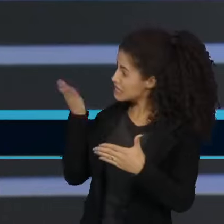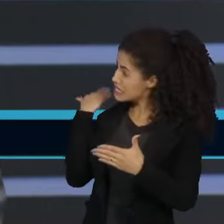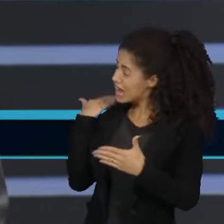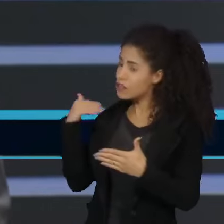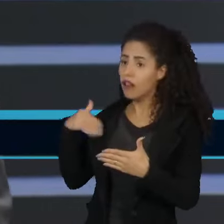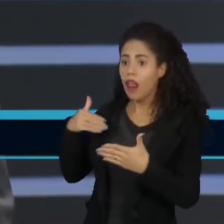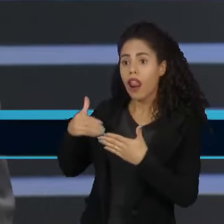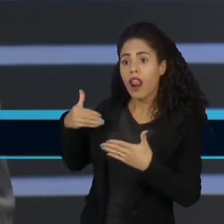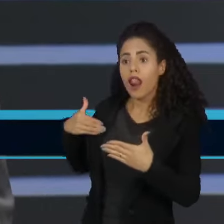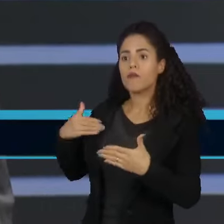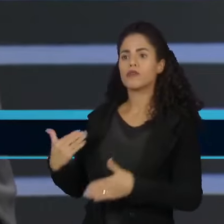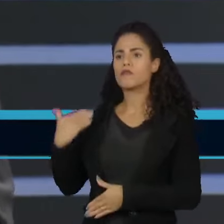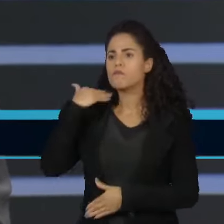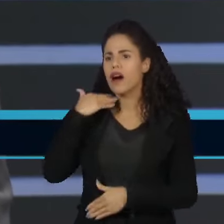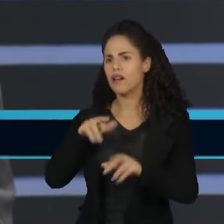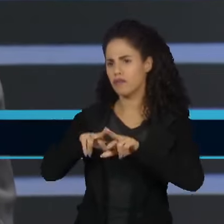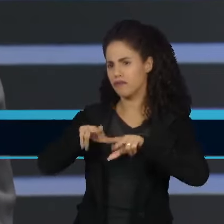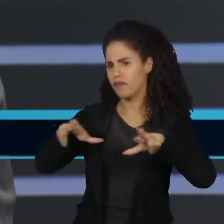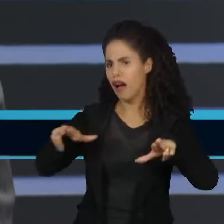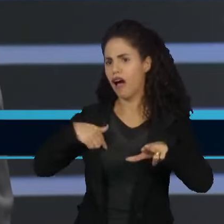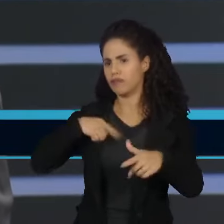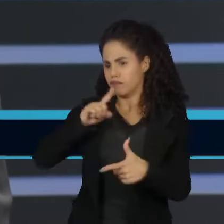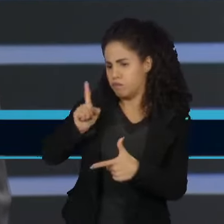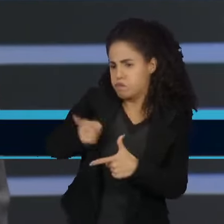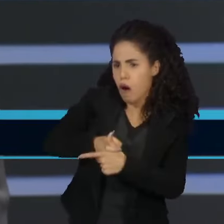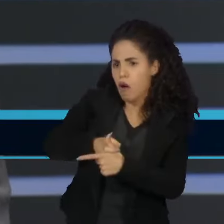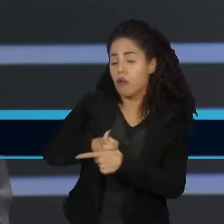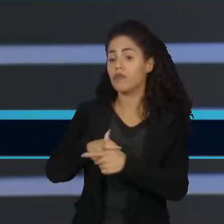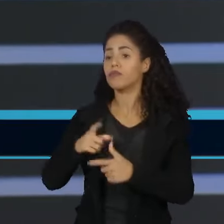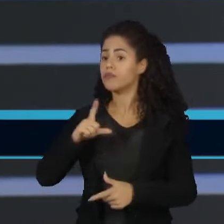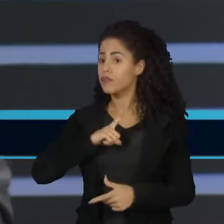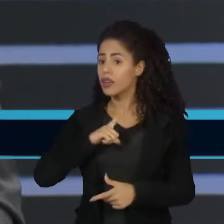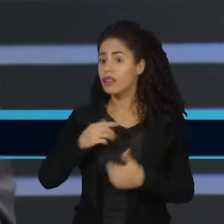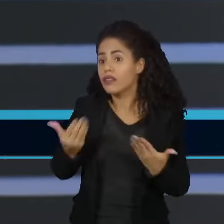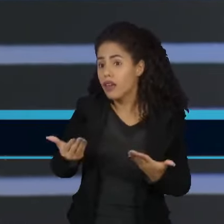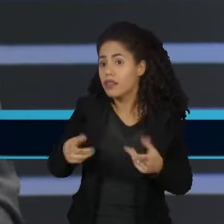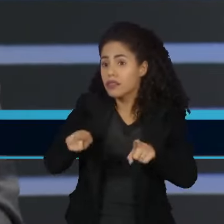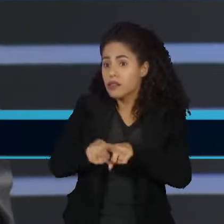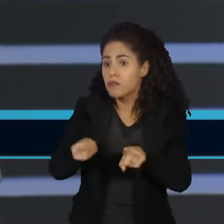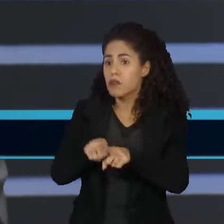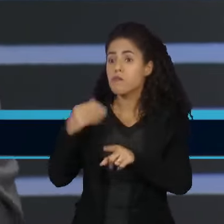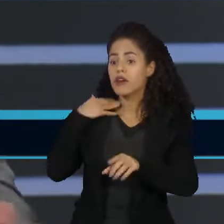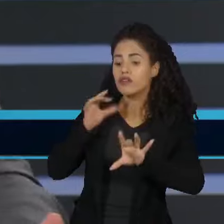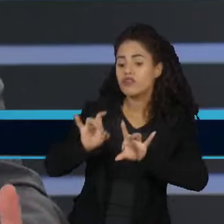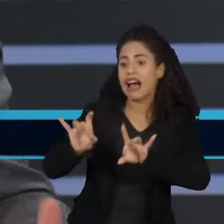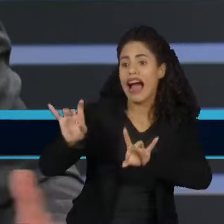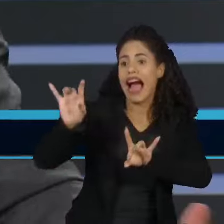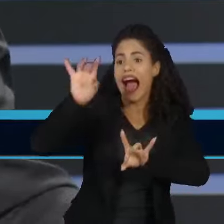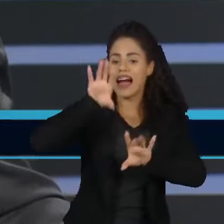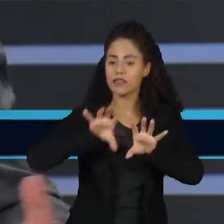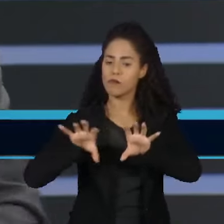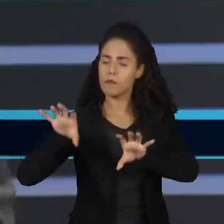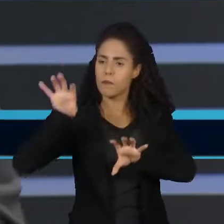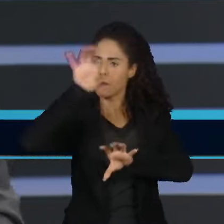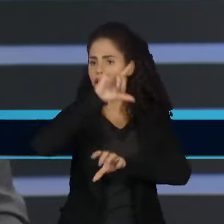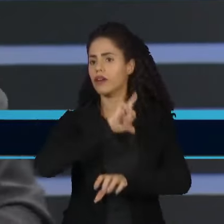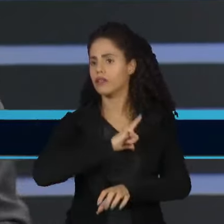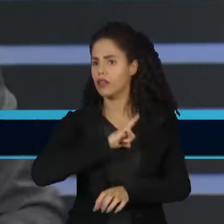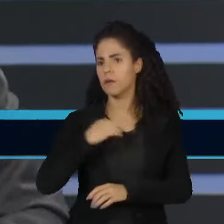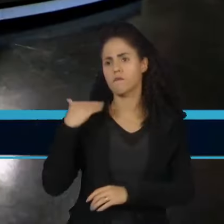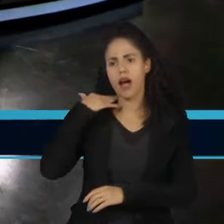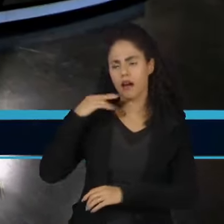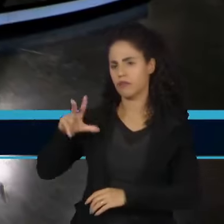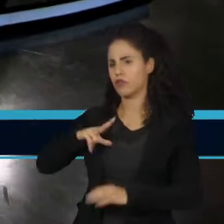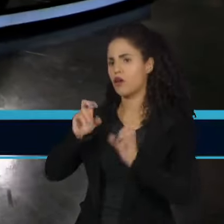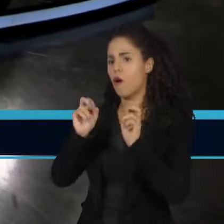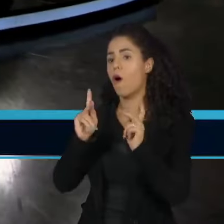seus bancos, né? Começou essa dívida toda lá na época do Plano Real, com os bancos dos estados, cada estado tinha seu banco privado, pessoal,